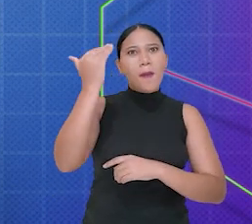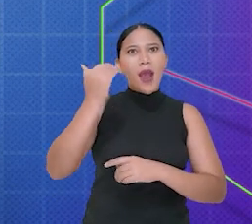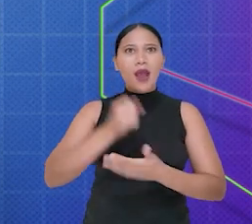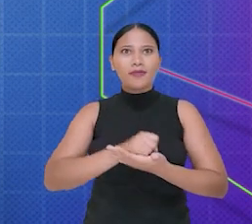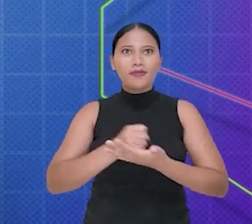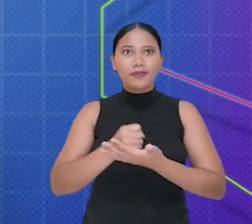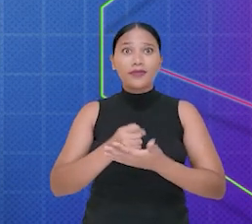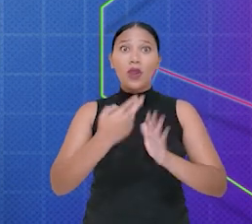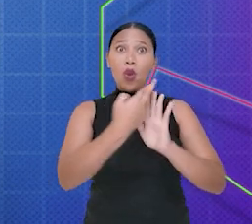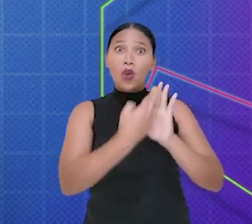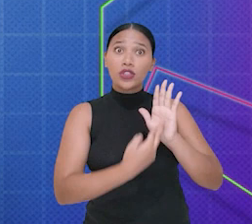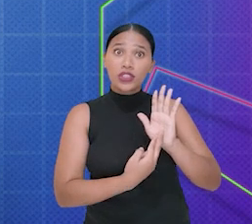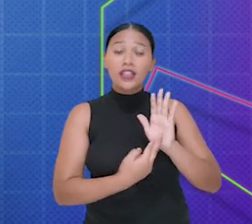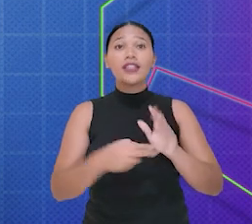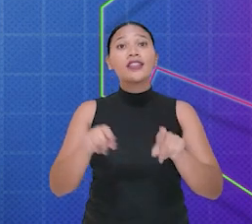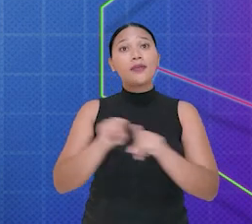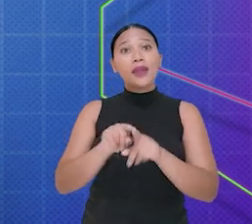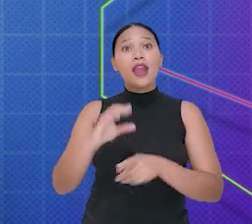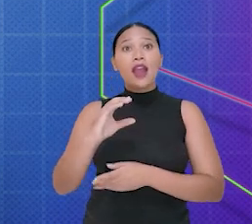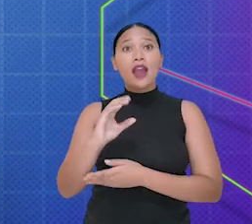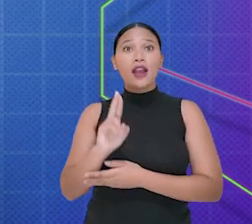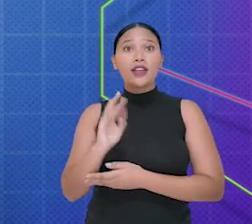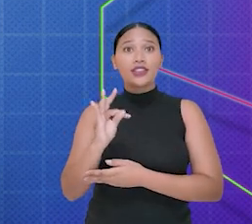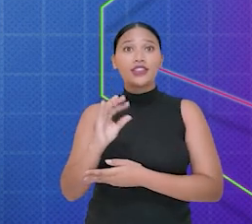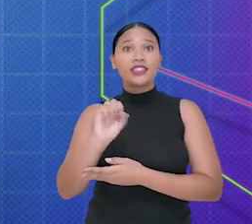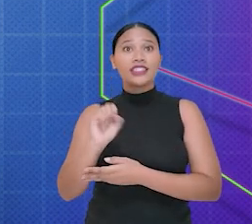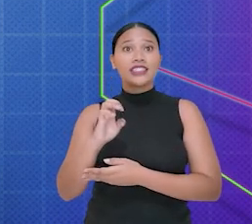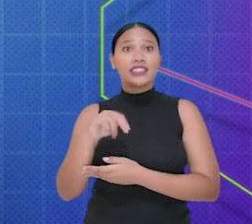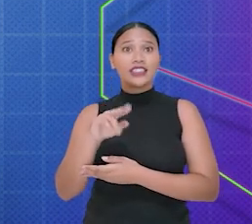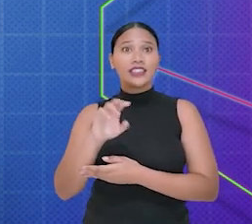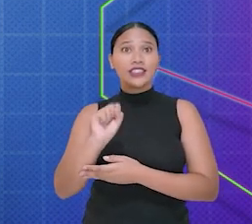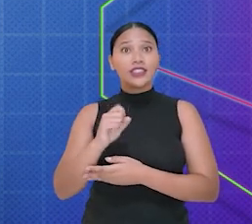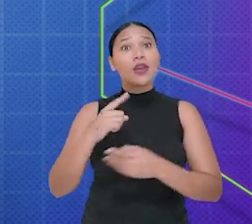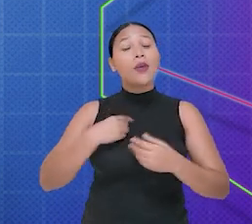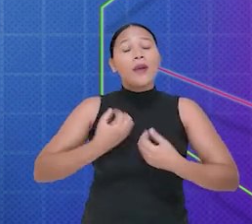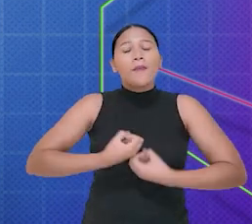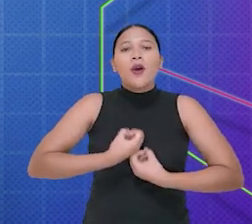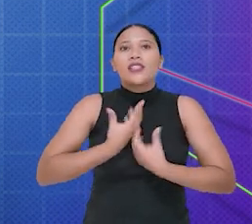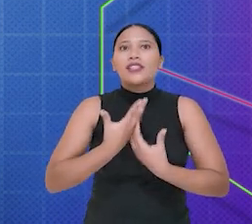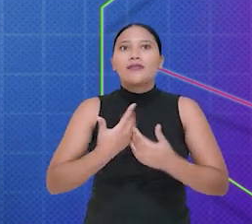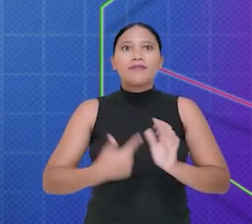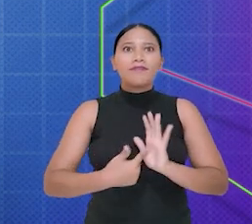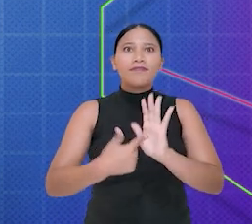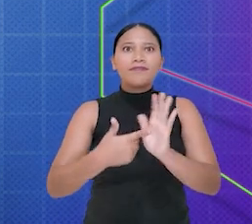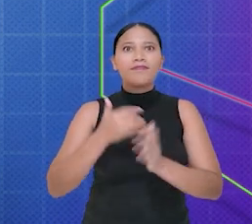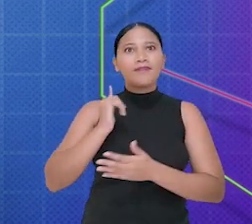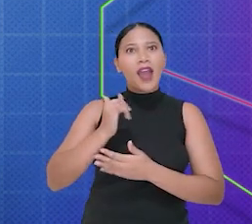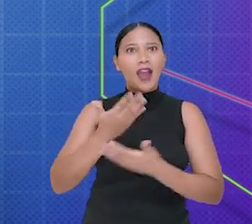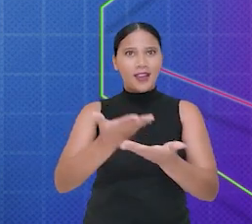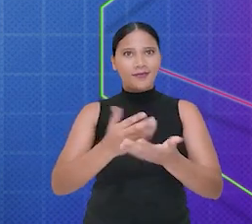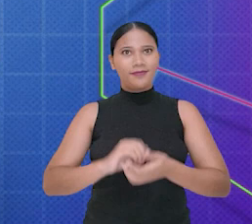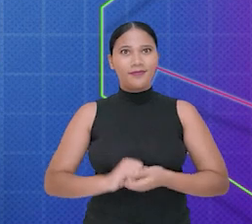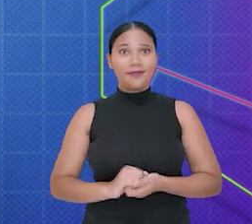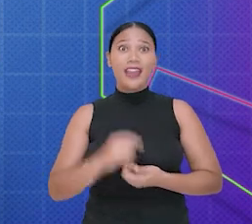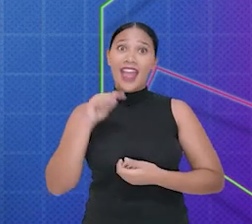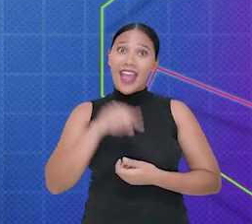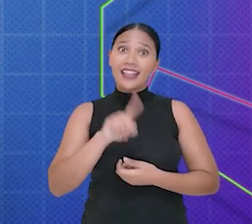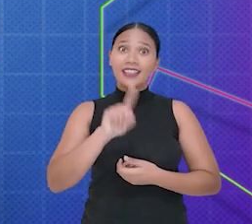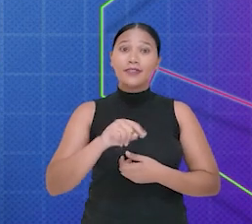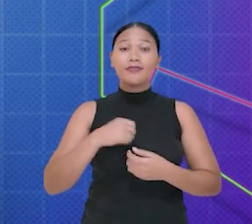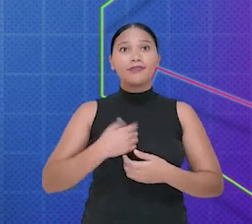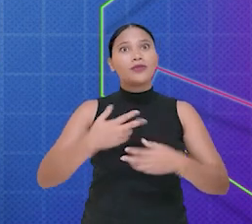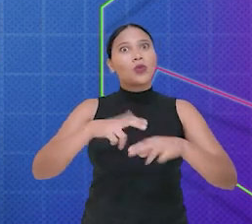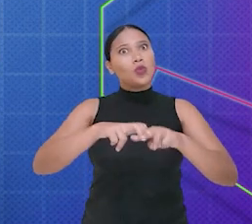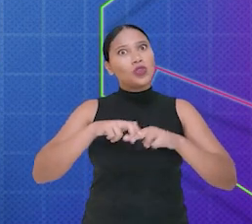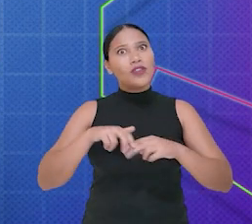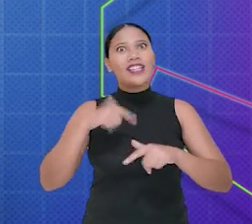jogo. É através dos roteiros e cutscenes que podemos transmitir a mensagem e a emoção que queremos passar aos jogadores. E é essa